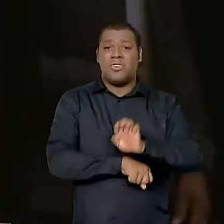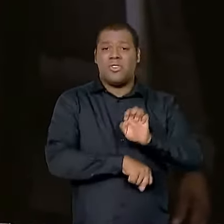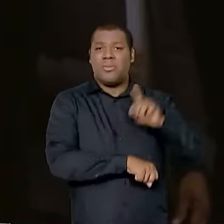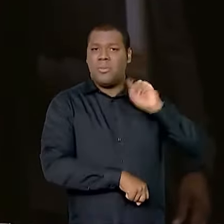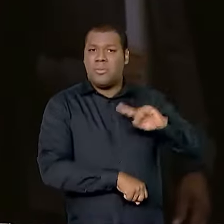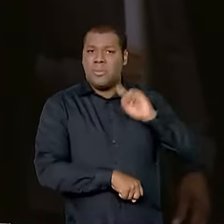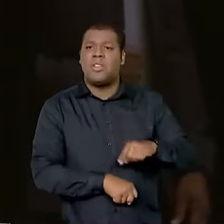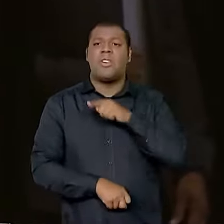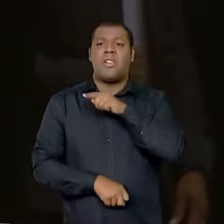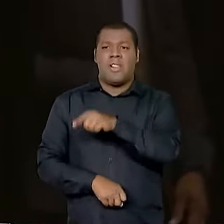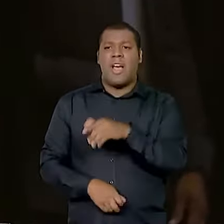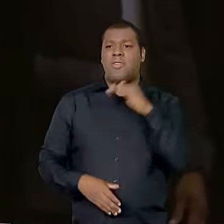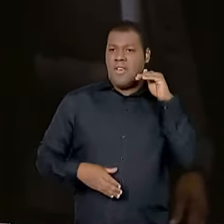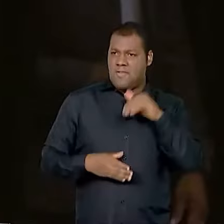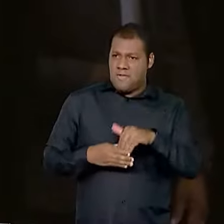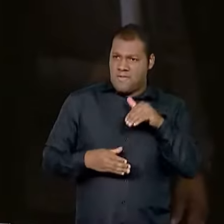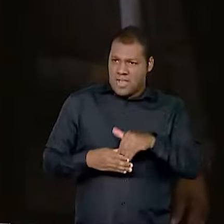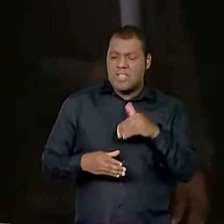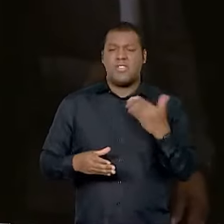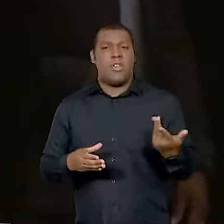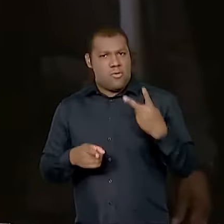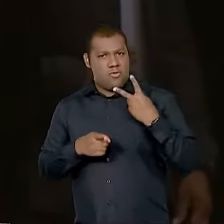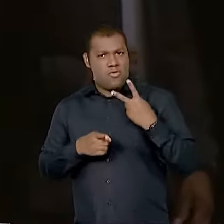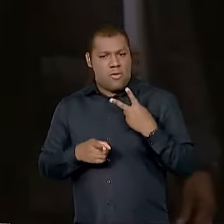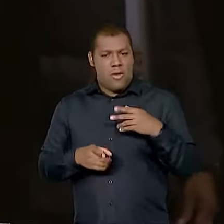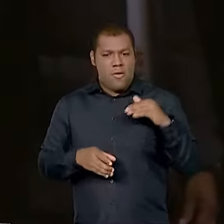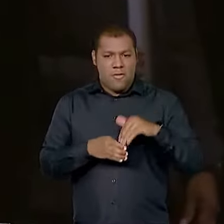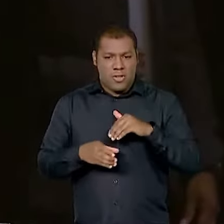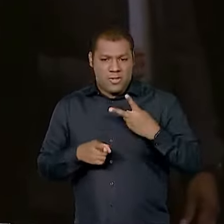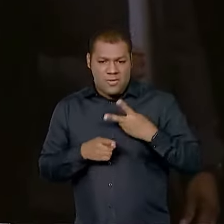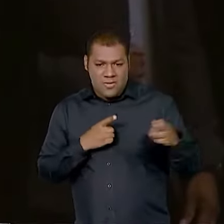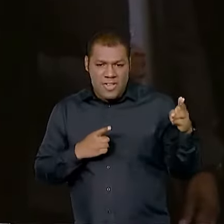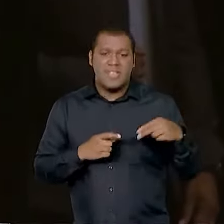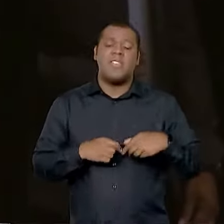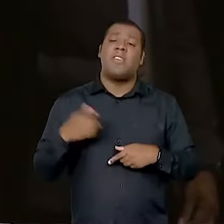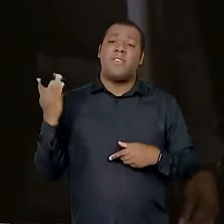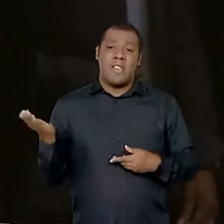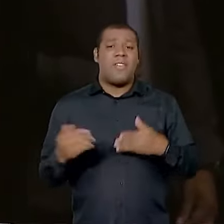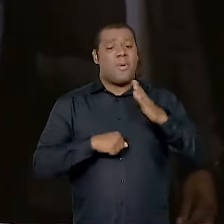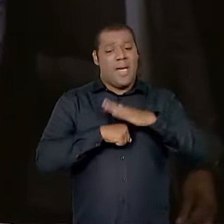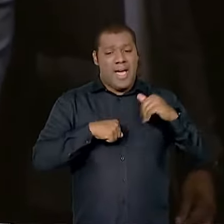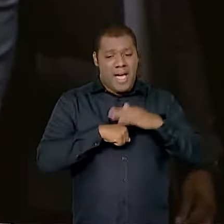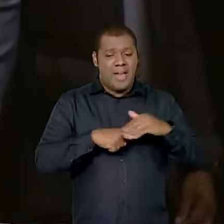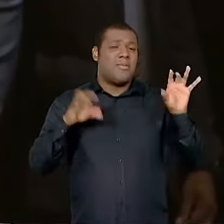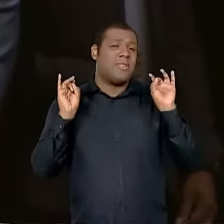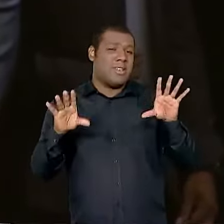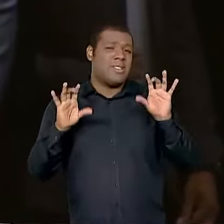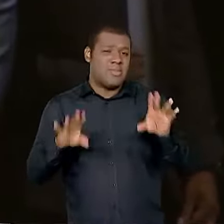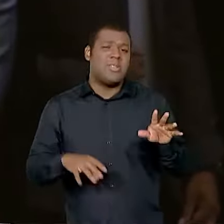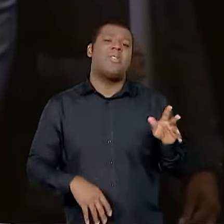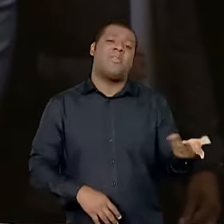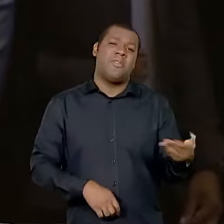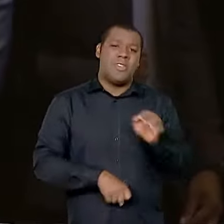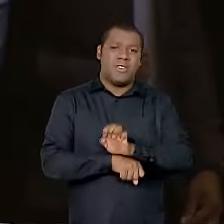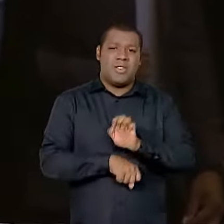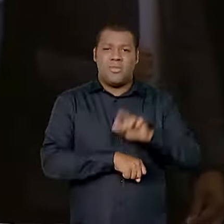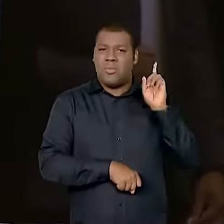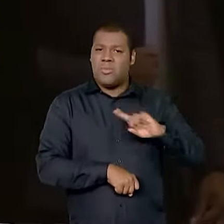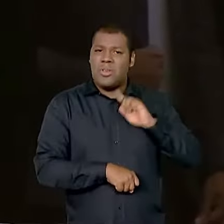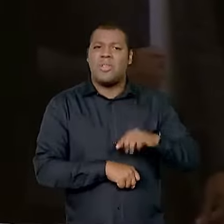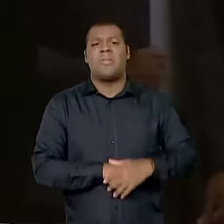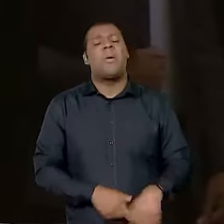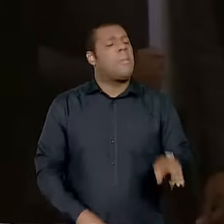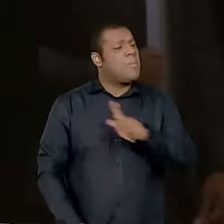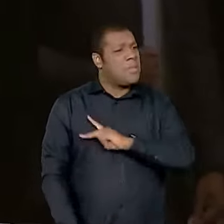as eleições todas as vezes aqui, tendo um carinho muito especial com o nosso Estado. Não há um só encontro com o presidente Lula que ele não